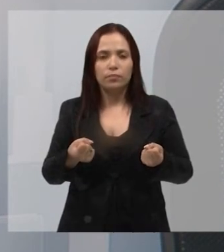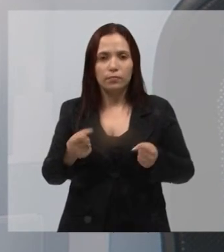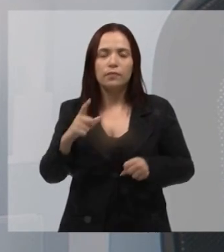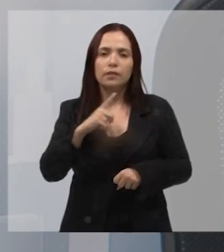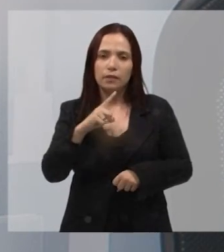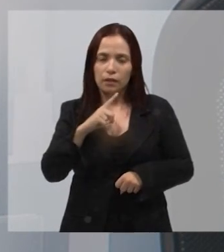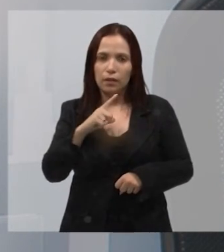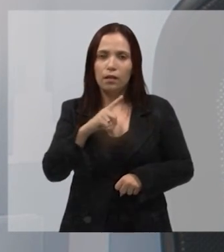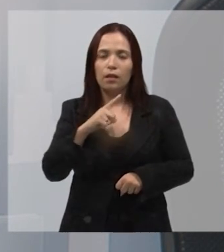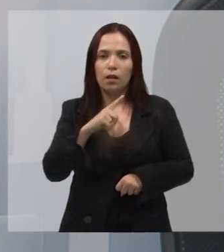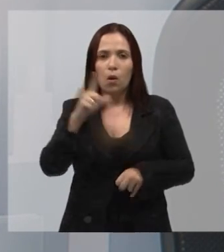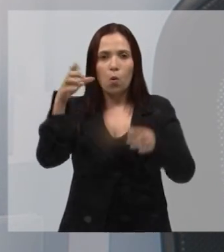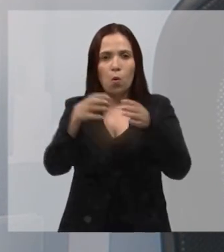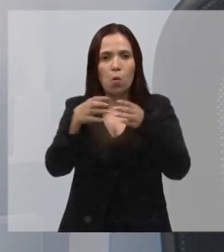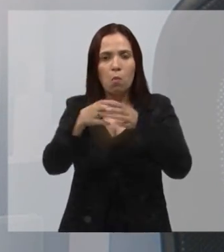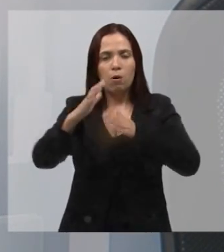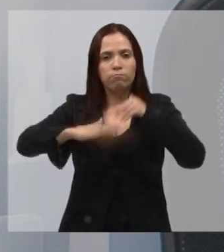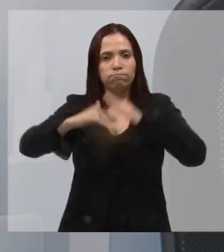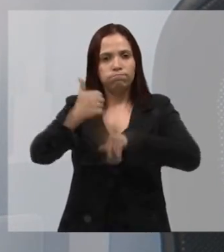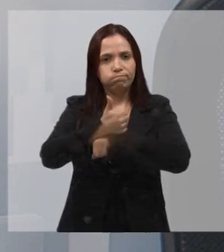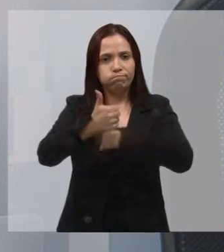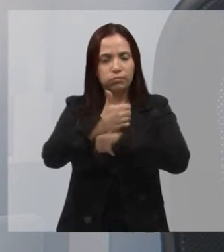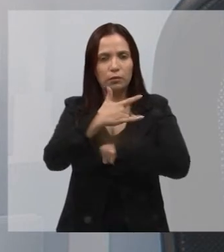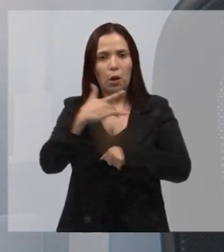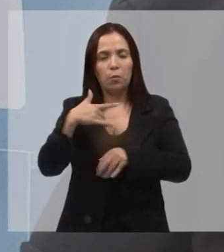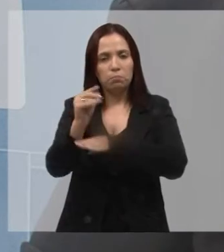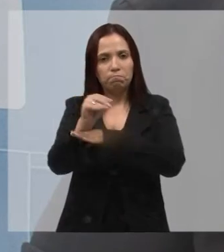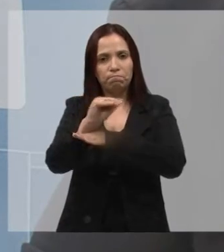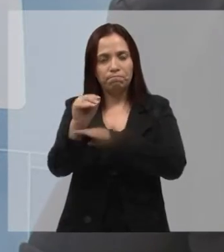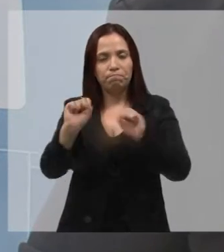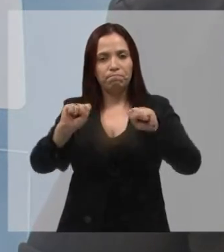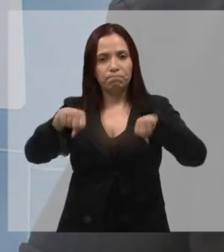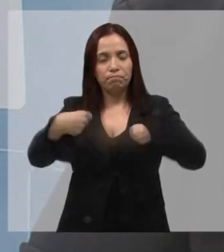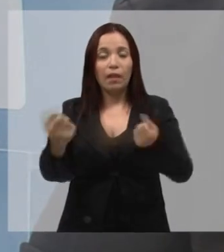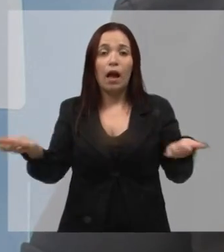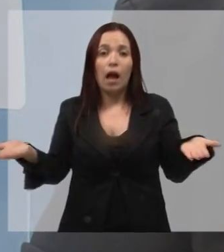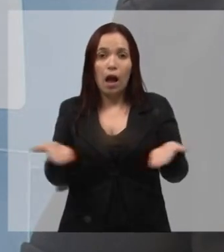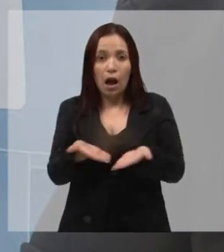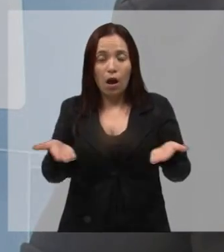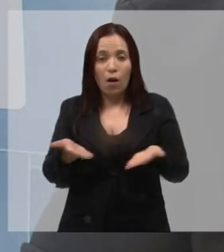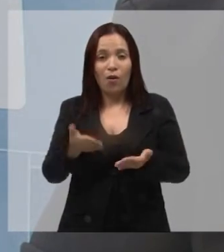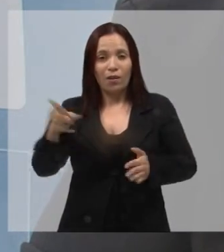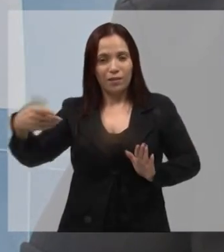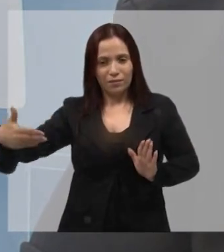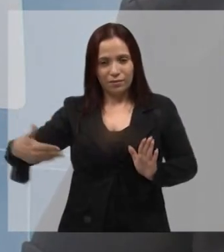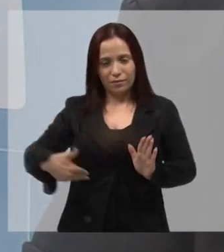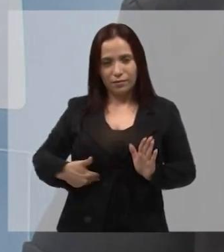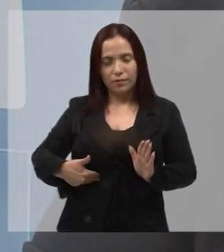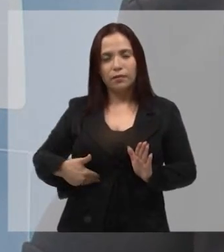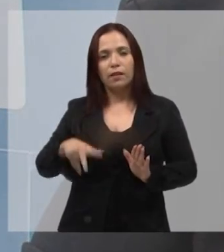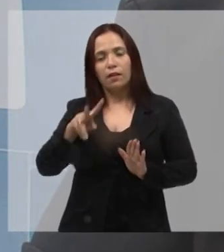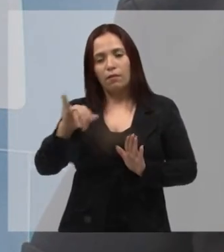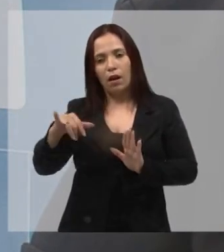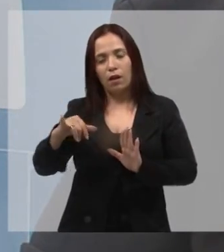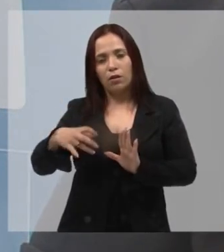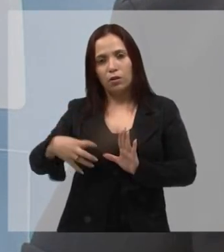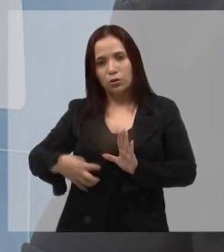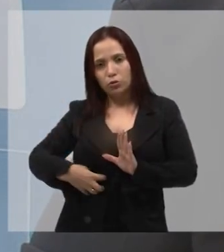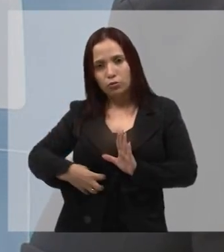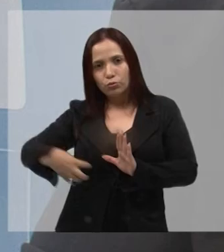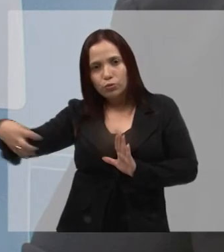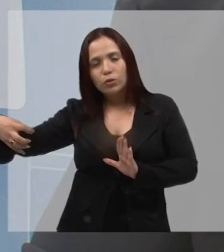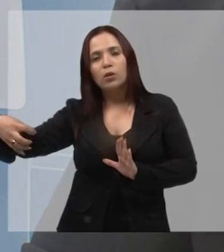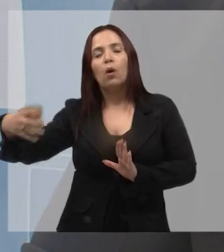a equipe de Juiz de Fora foi fundamental. E agora que está terminando o processo dessa facada, se termina agora com a retirada da bolsa